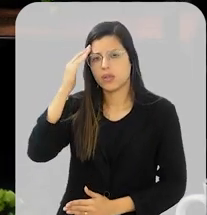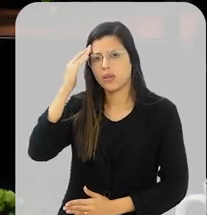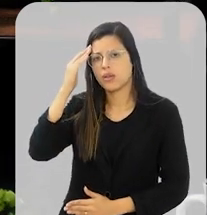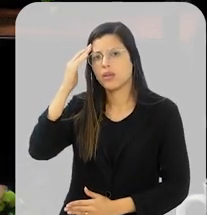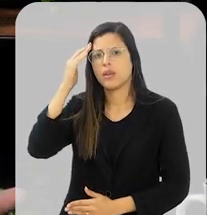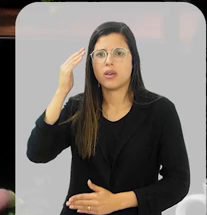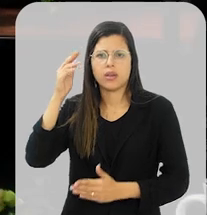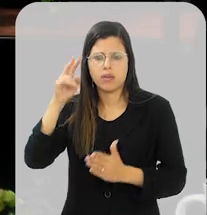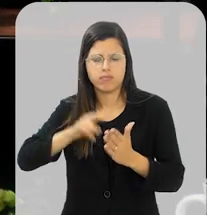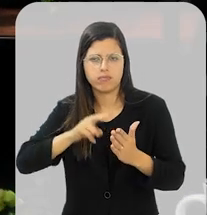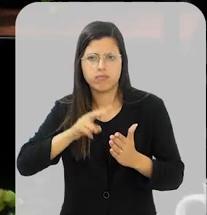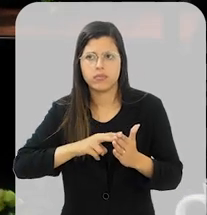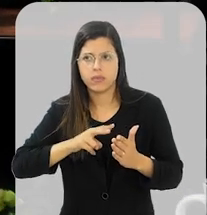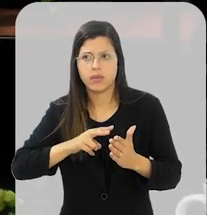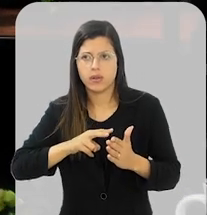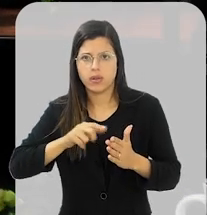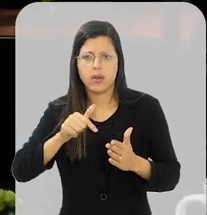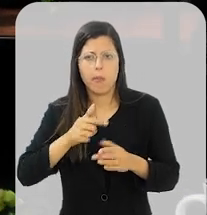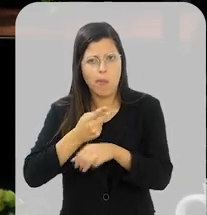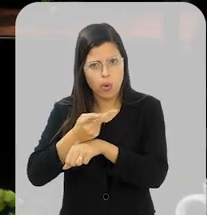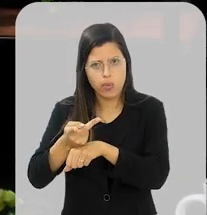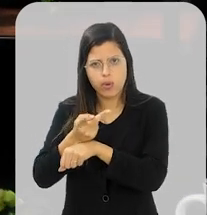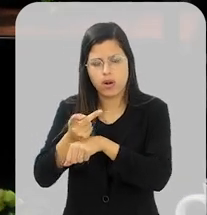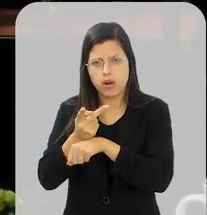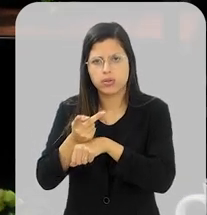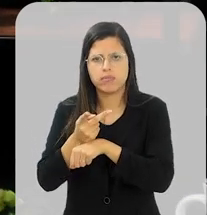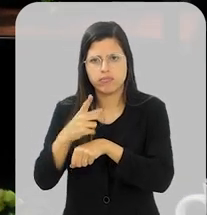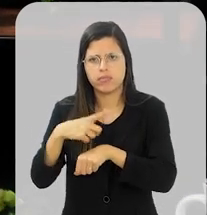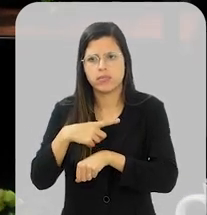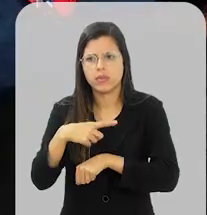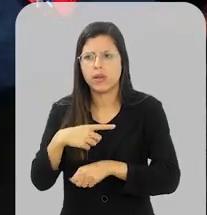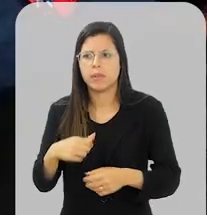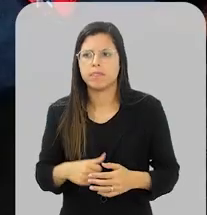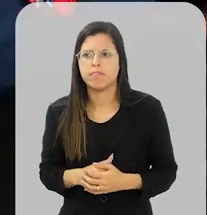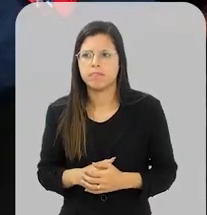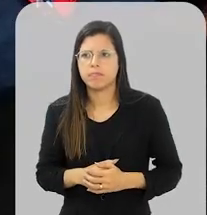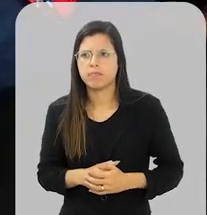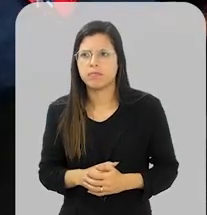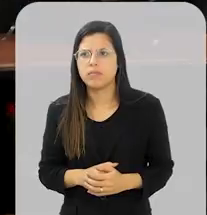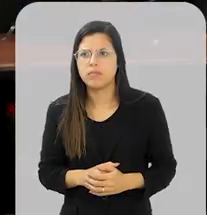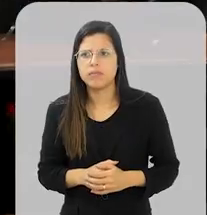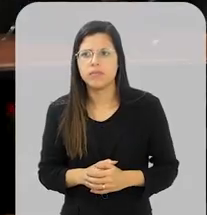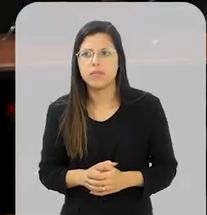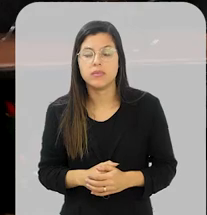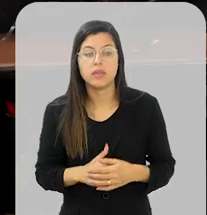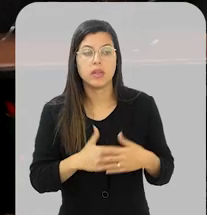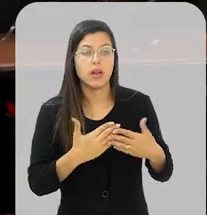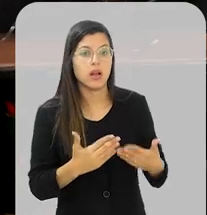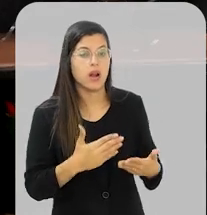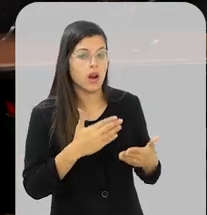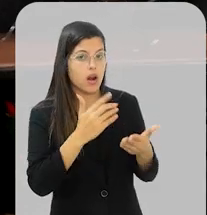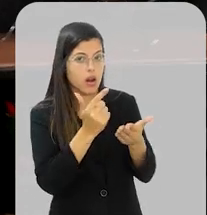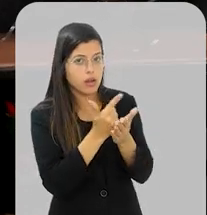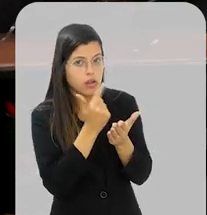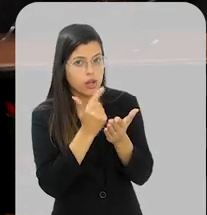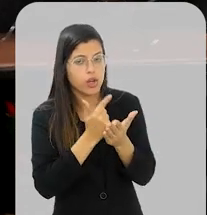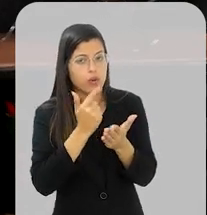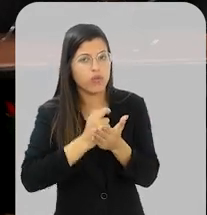para qualquer leitor e são bastante procurados. Ah, então vamos lá. São os